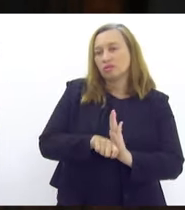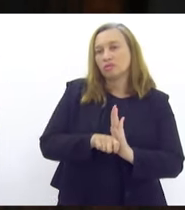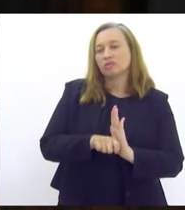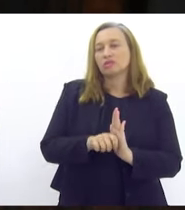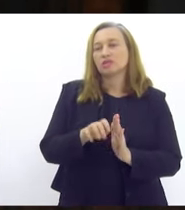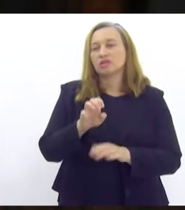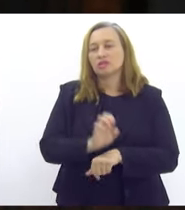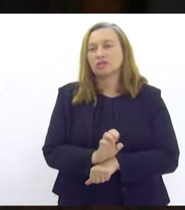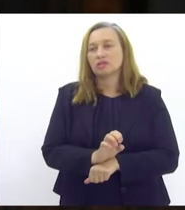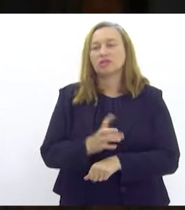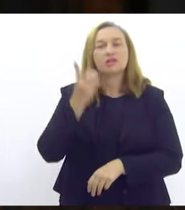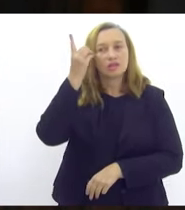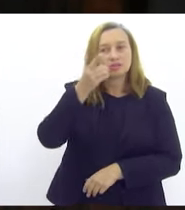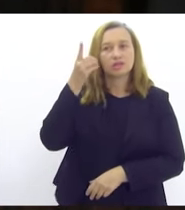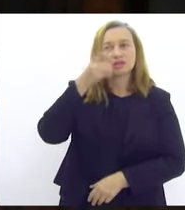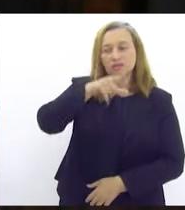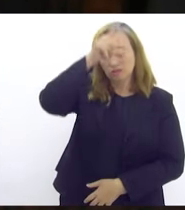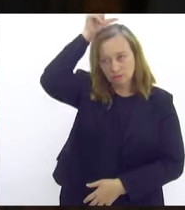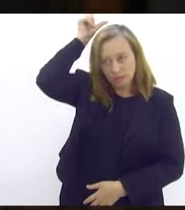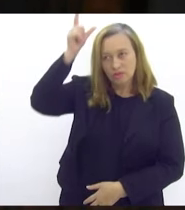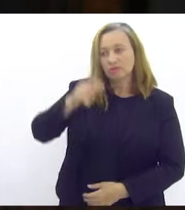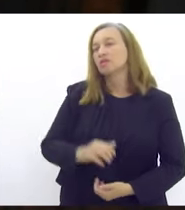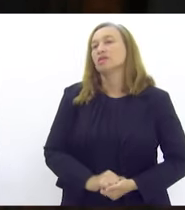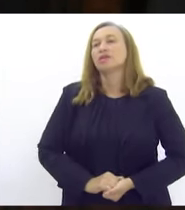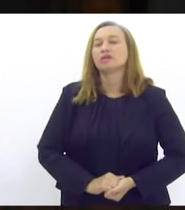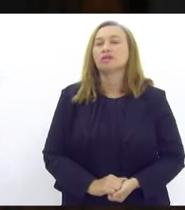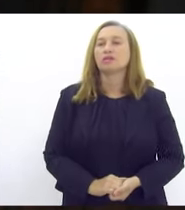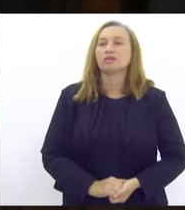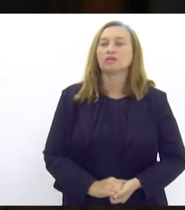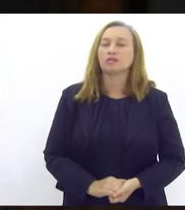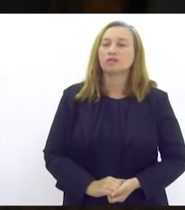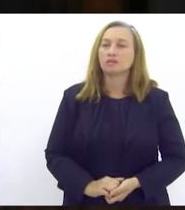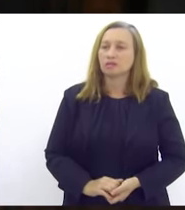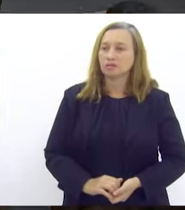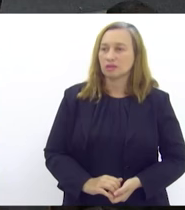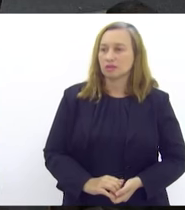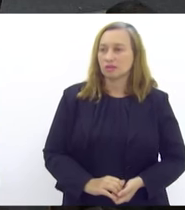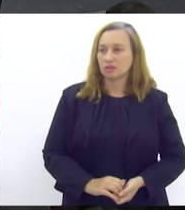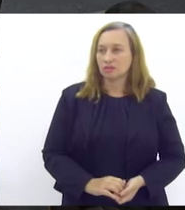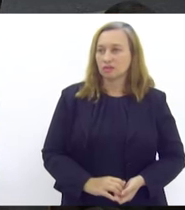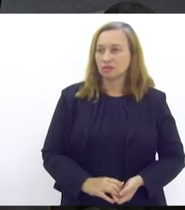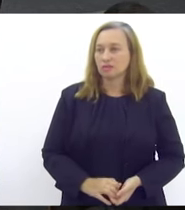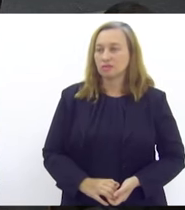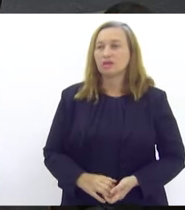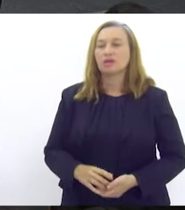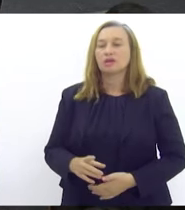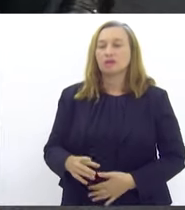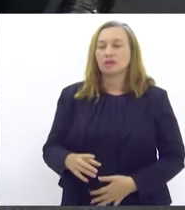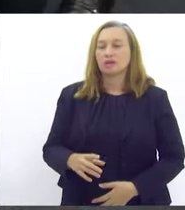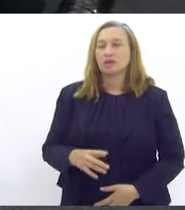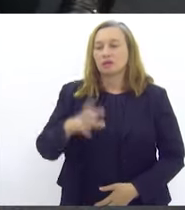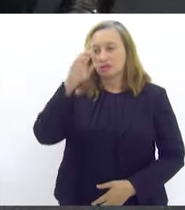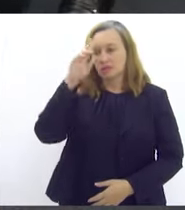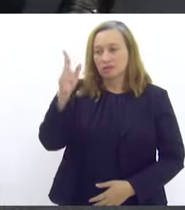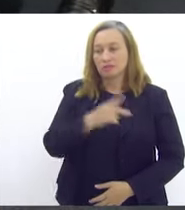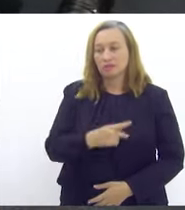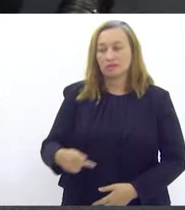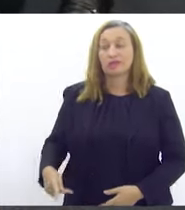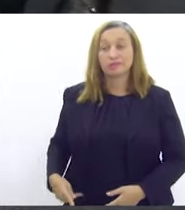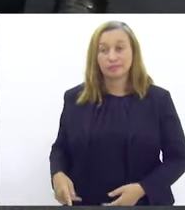deputado Luiz Paulo Correia da Rocha. Senhora Presidente,